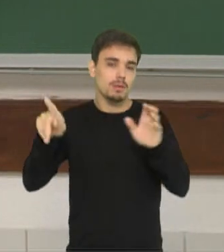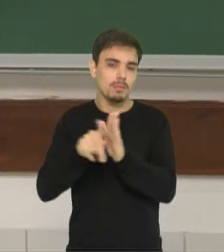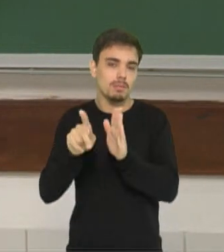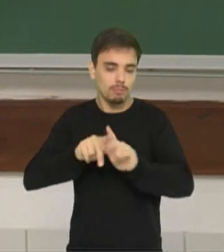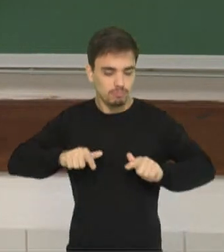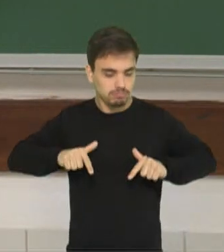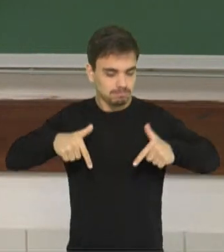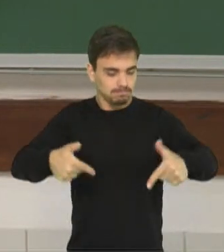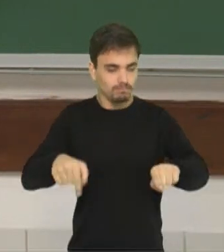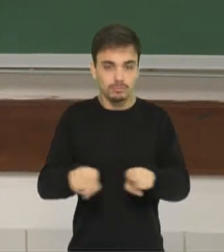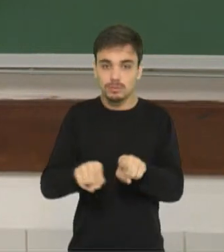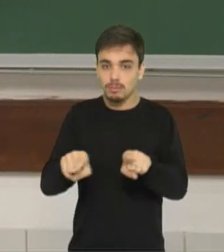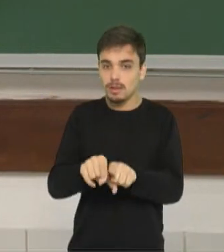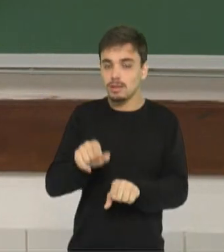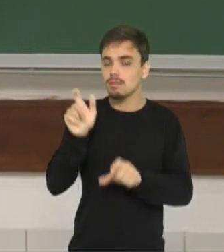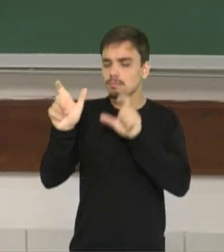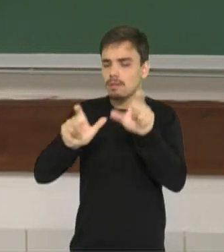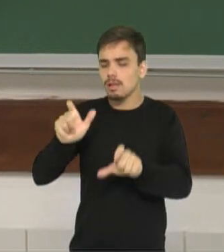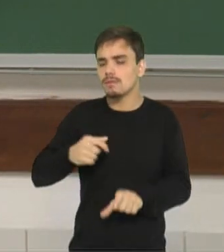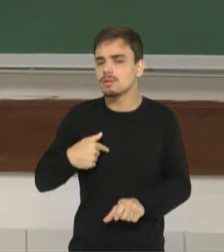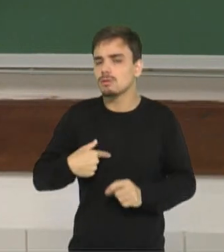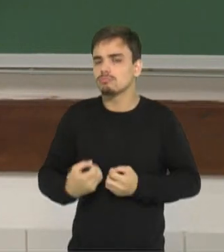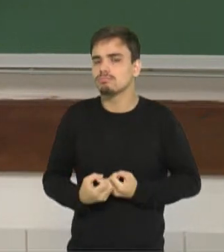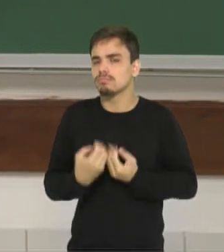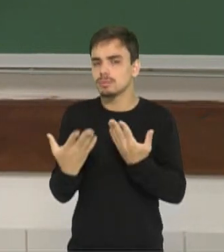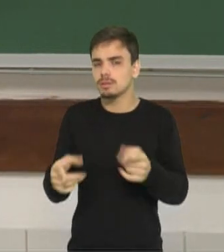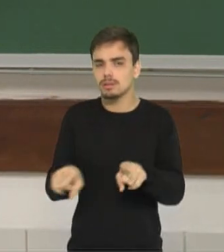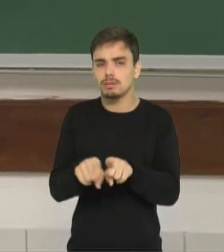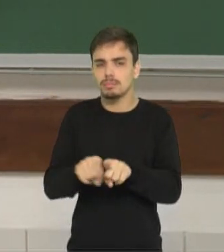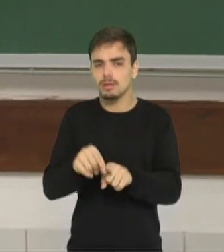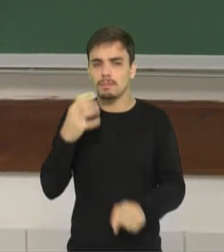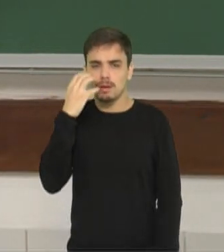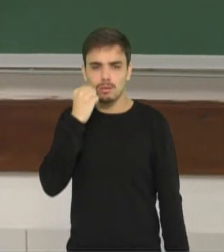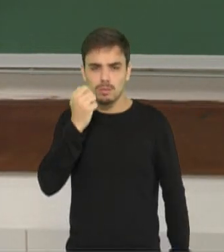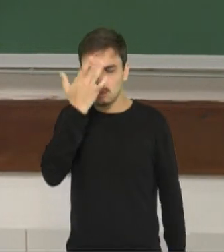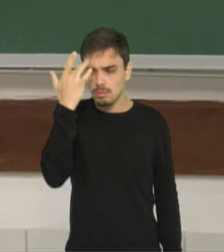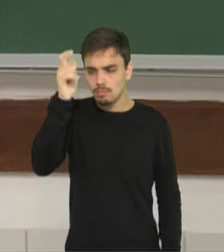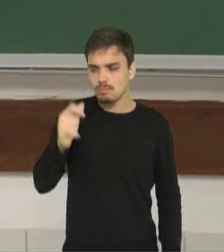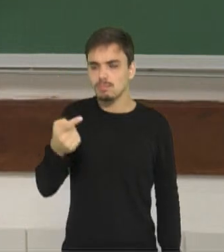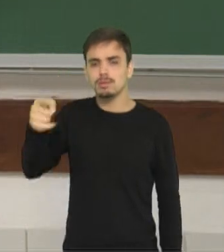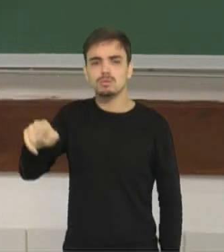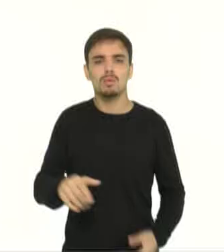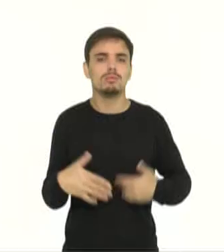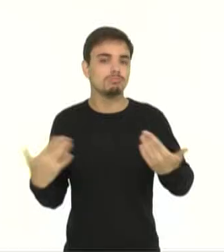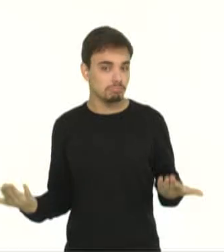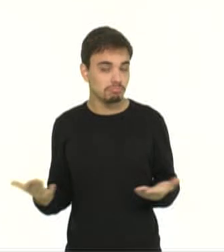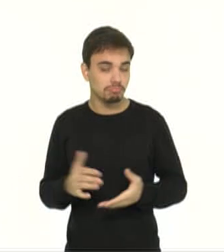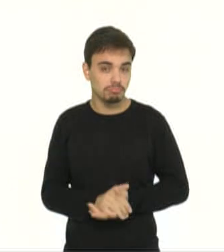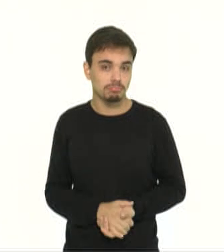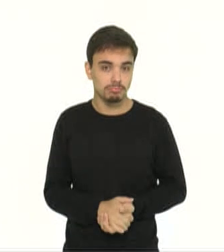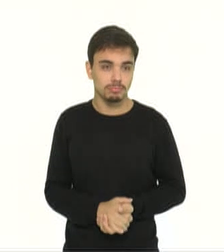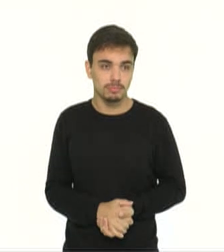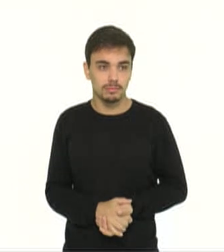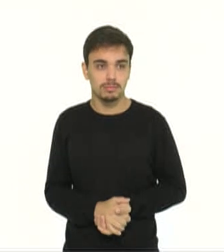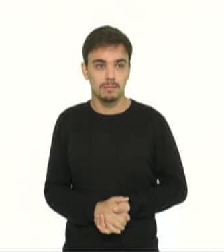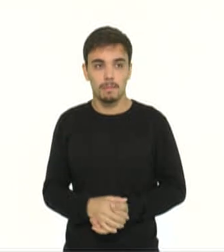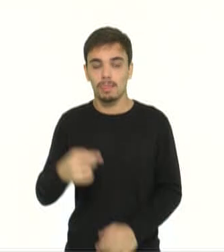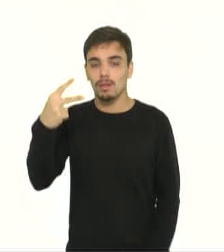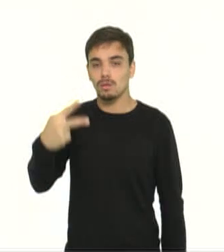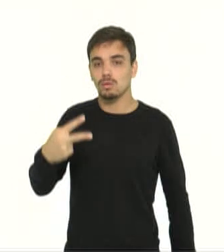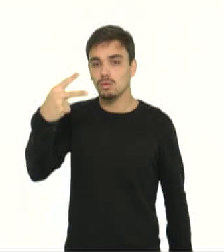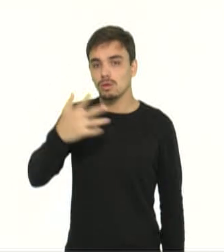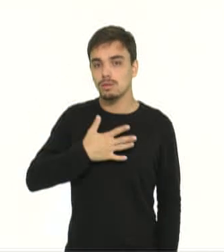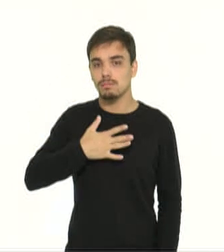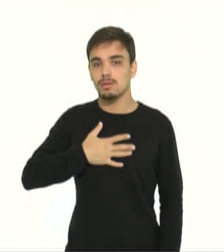atitudes. Será que as palavras que eu estou falando, as minhas atitudes, estão magoando alguém? Number 2, minhas atitudes ou palavras